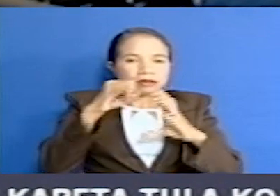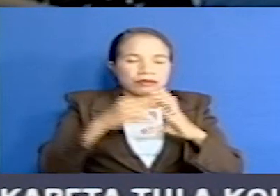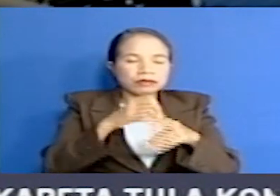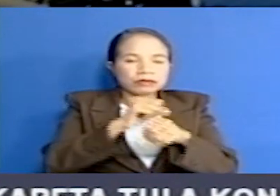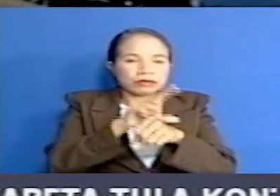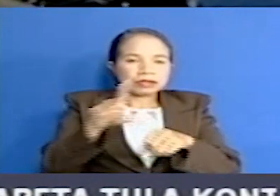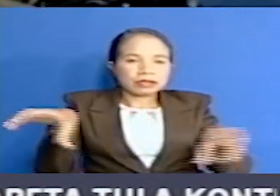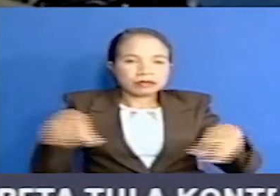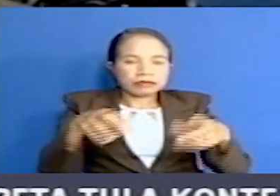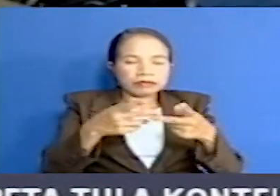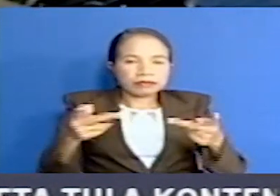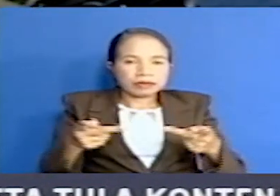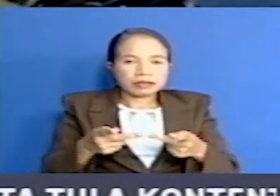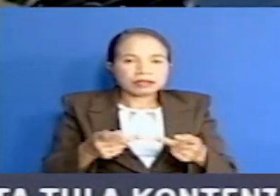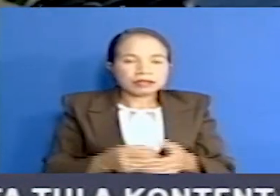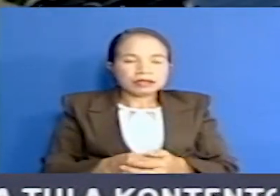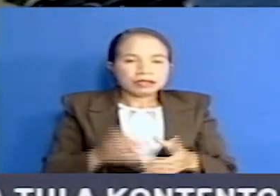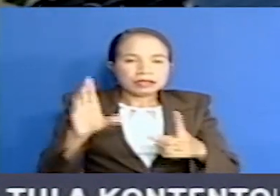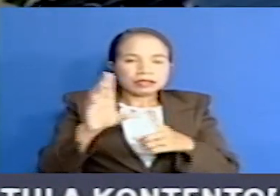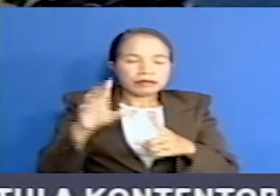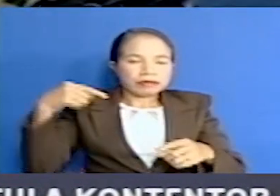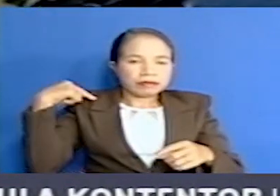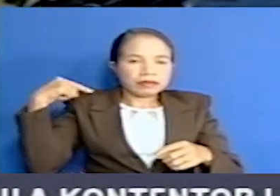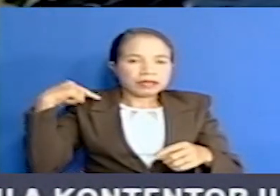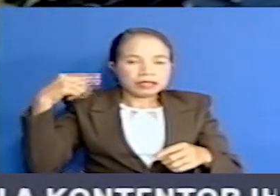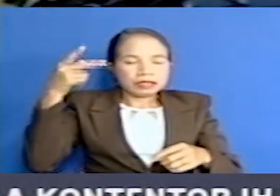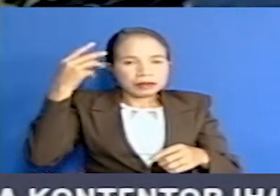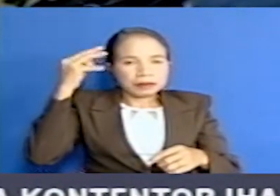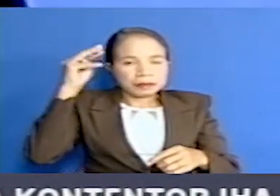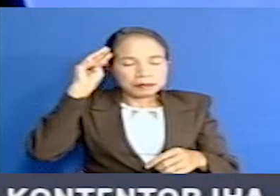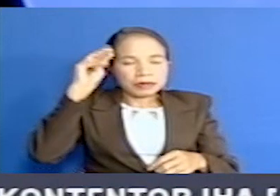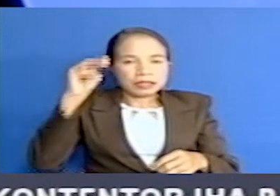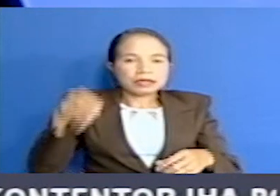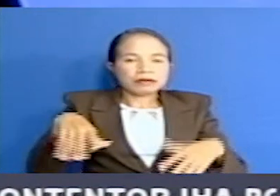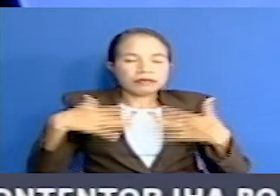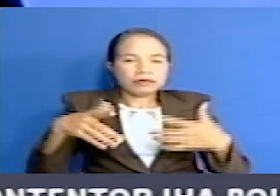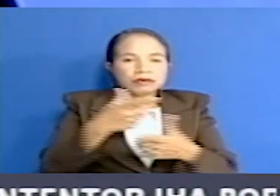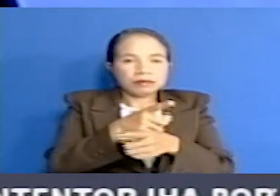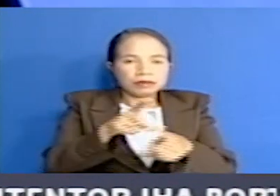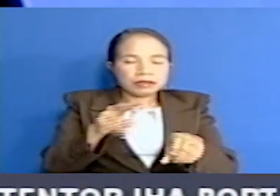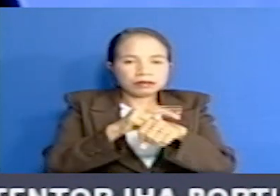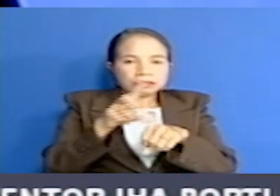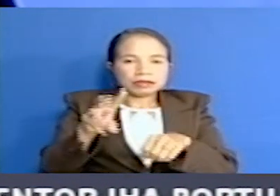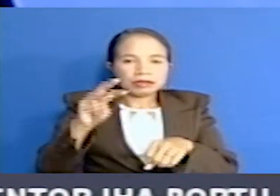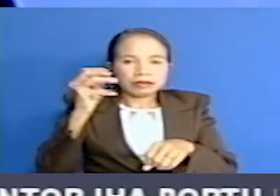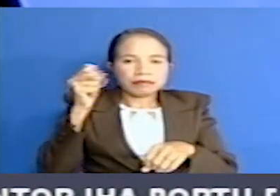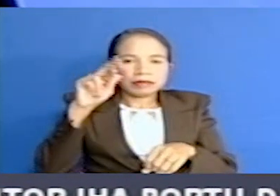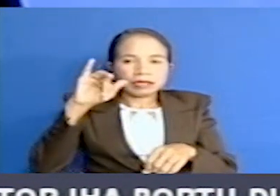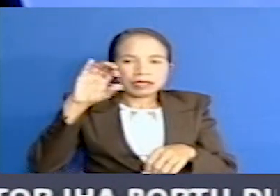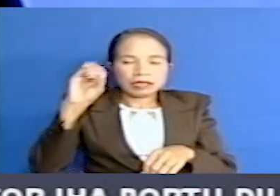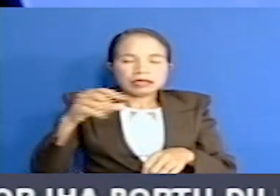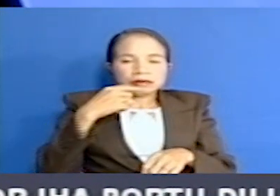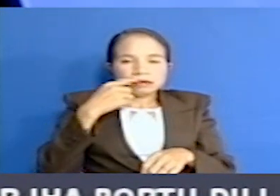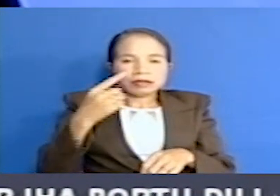social e a serviço FATIN. Chefe de Gabinete Ministério Assuntos Combatentes Libertação Nacional, Mário de Araújo,